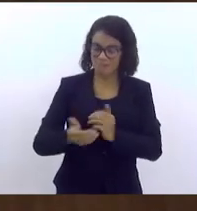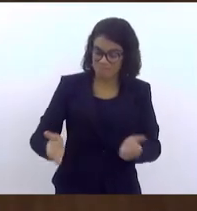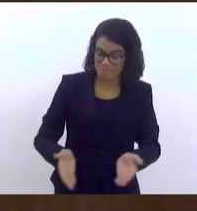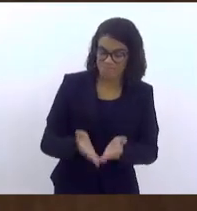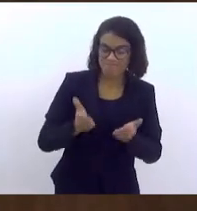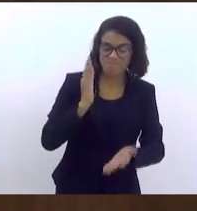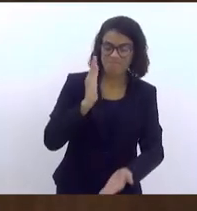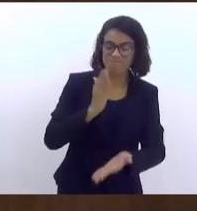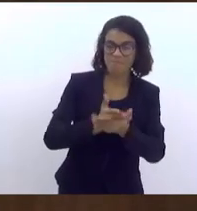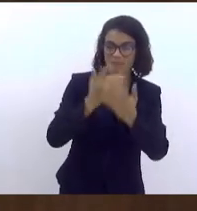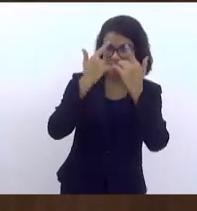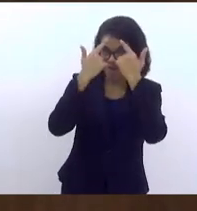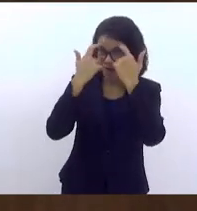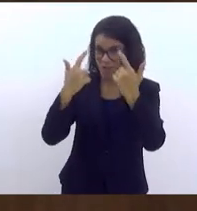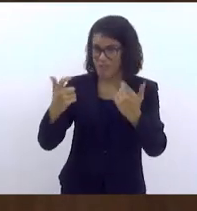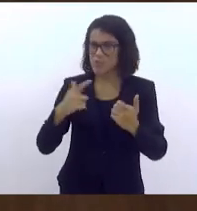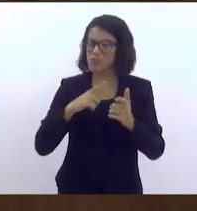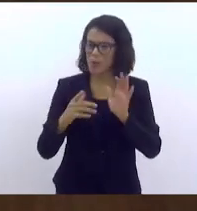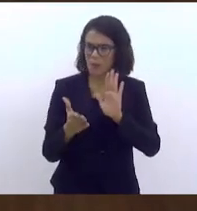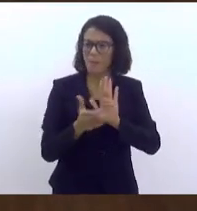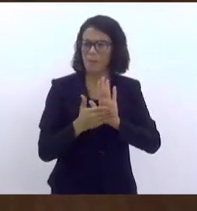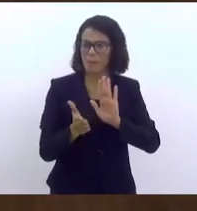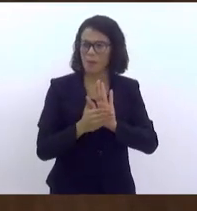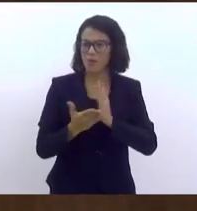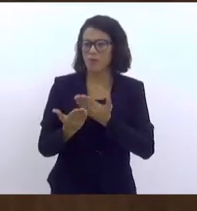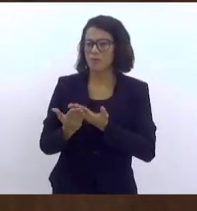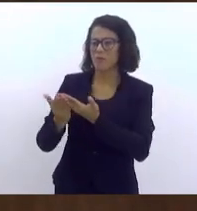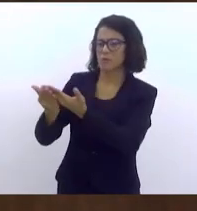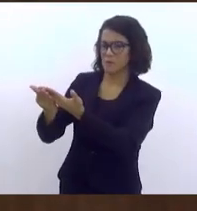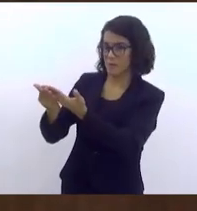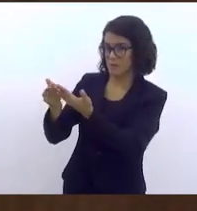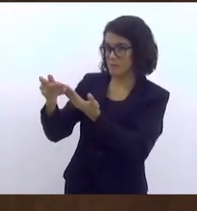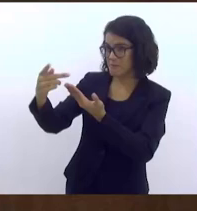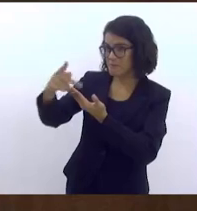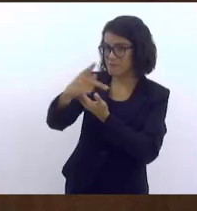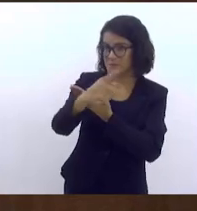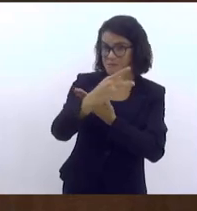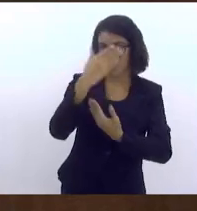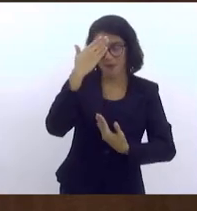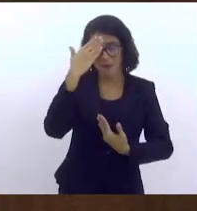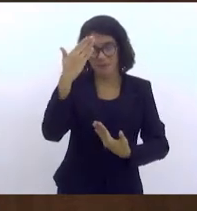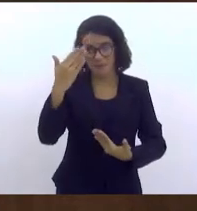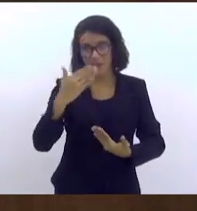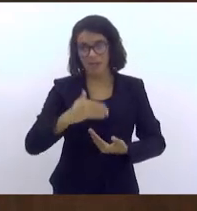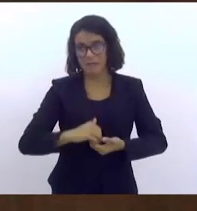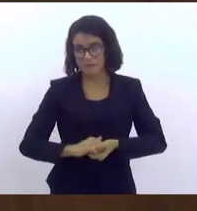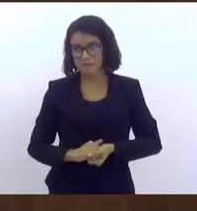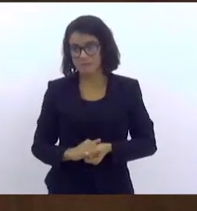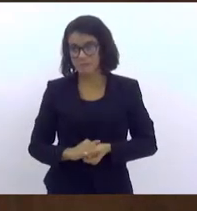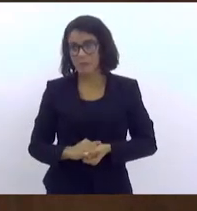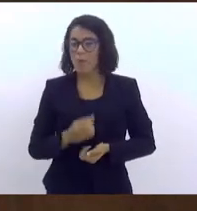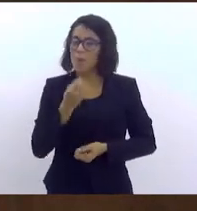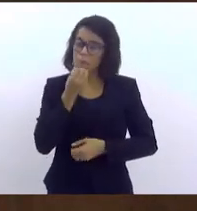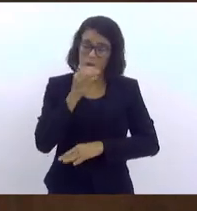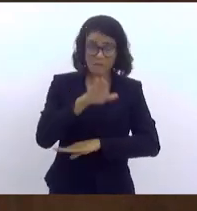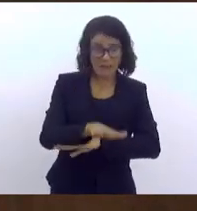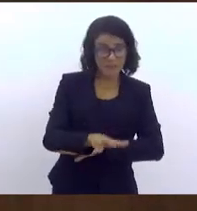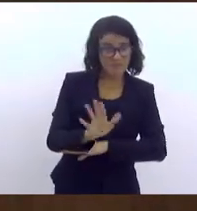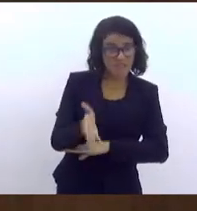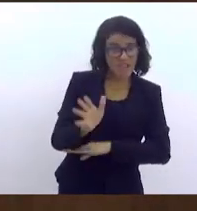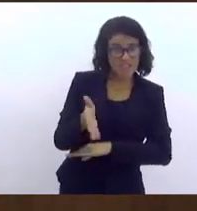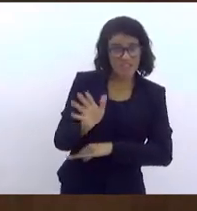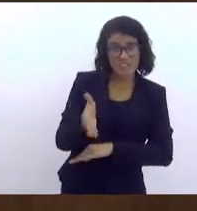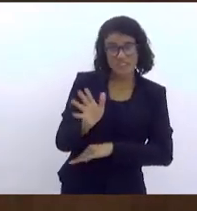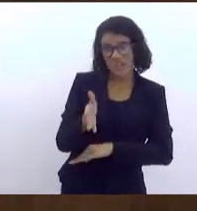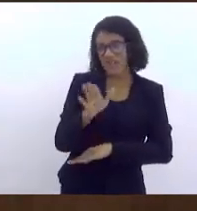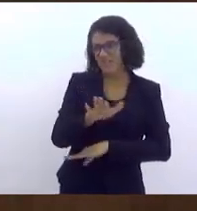violência eu tenho uma proposta aqui e eu vou deixar com vocês Tá muito obrigado por vocês e uma boa tarde que daqui a pouco